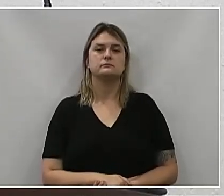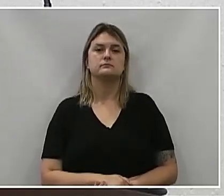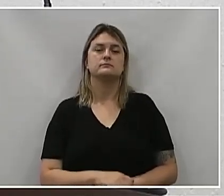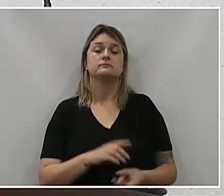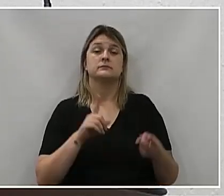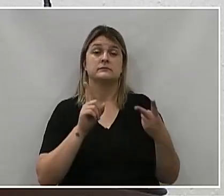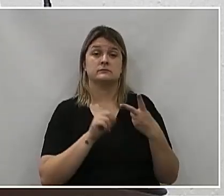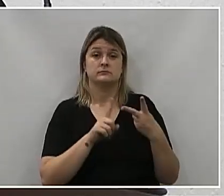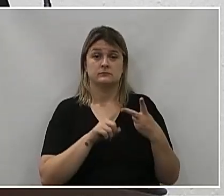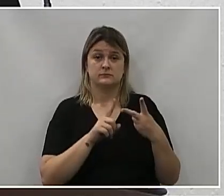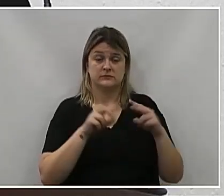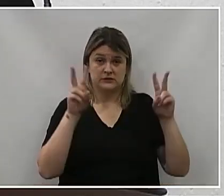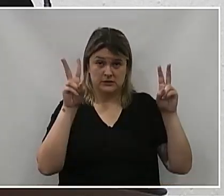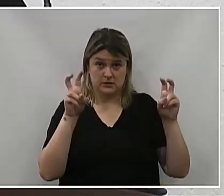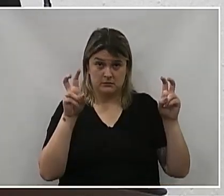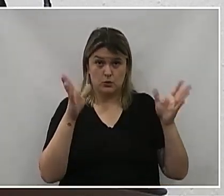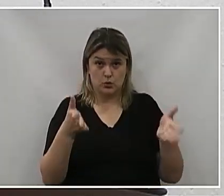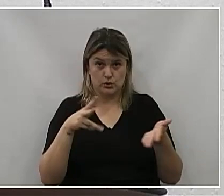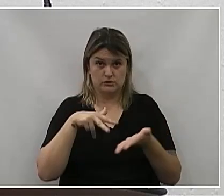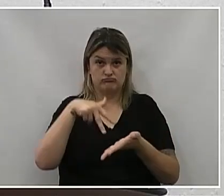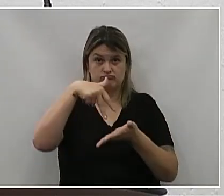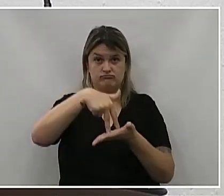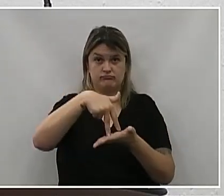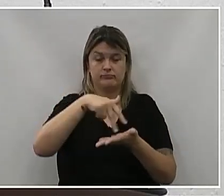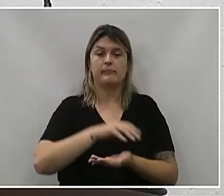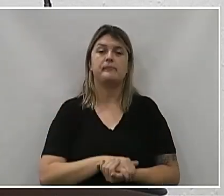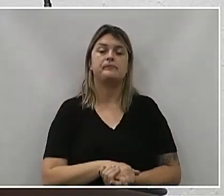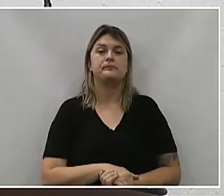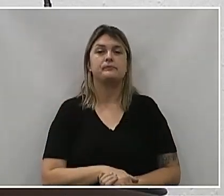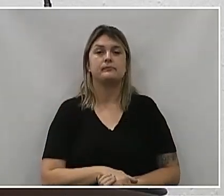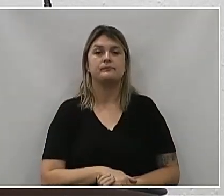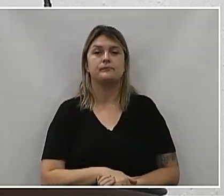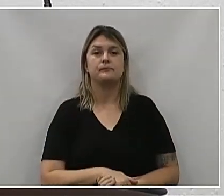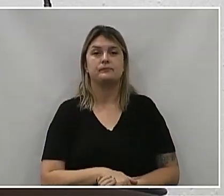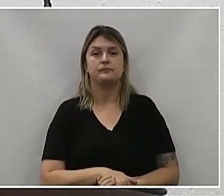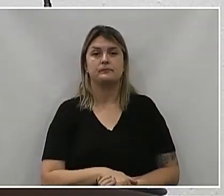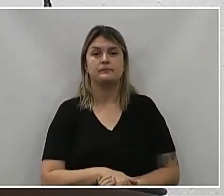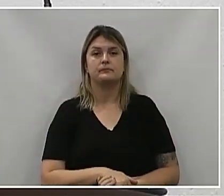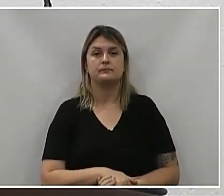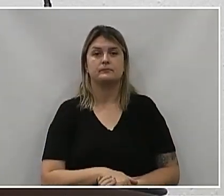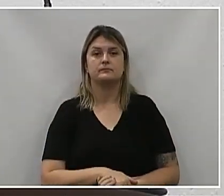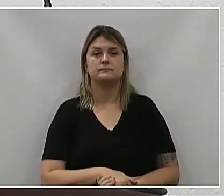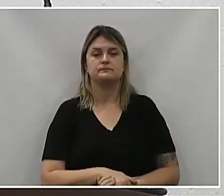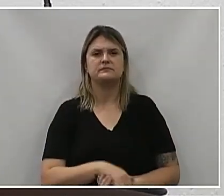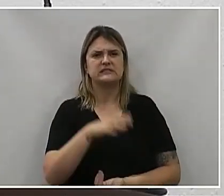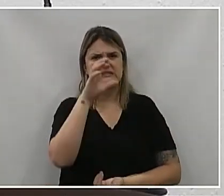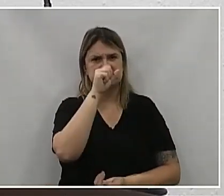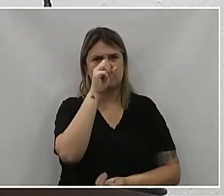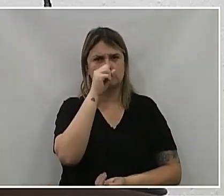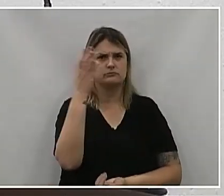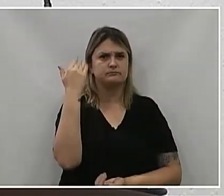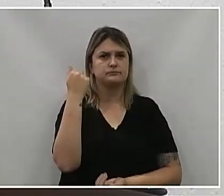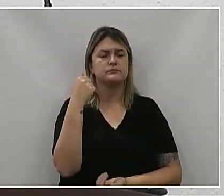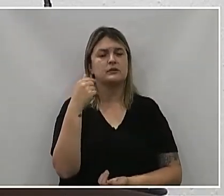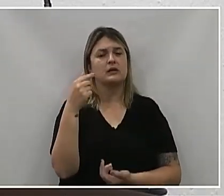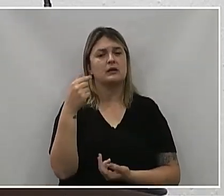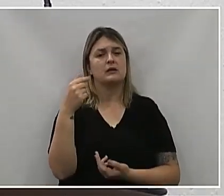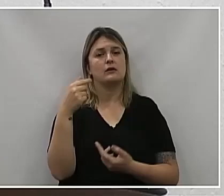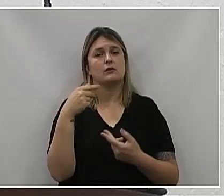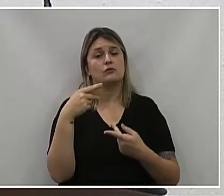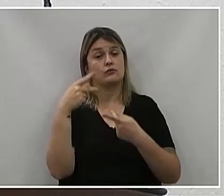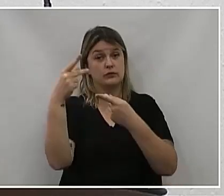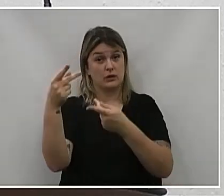Outra coisa que me traz aqui hoje é o seguinte. No sábado, eu fui